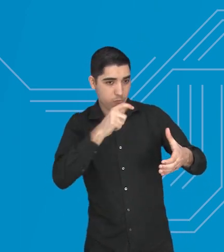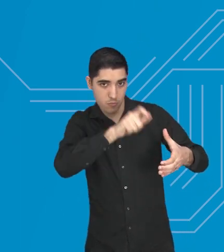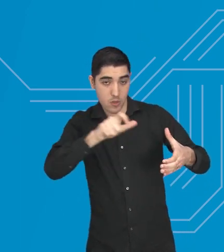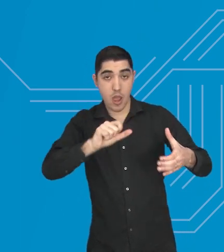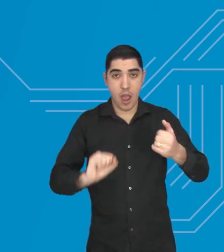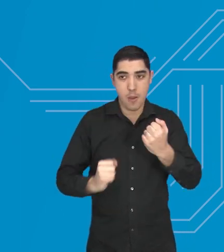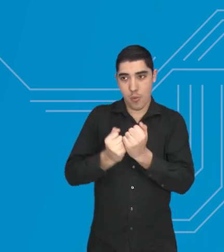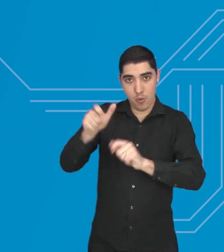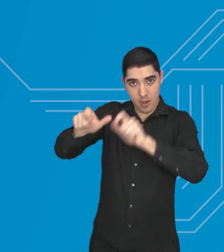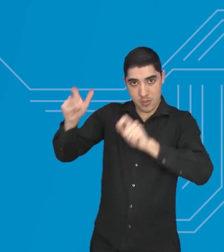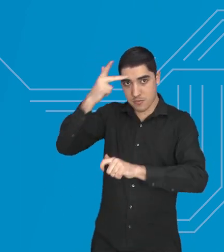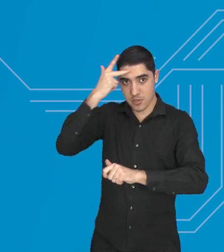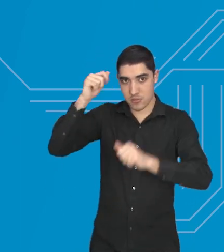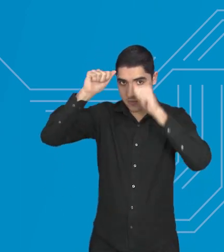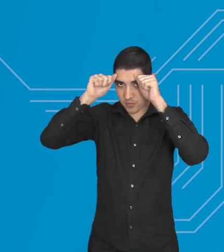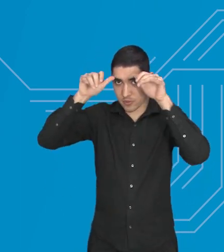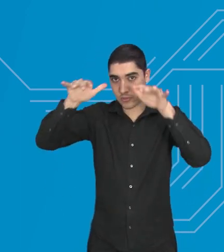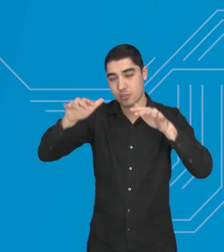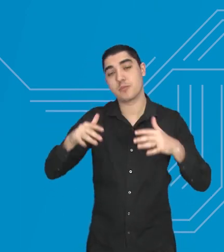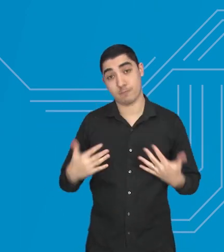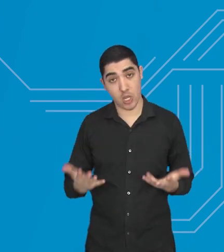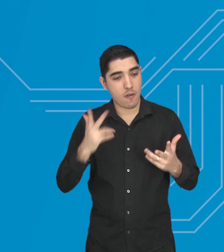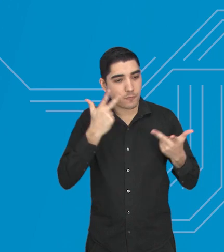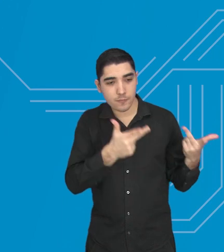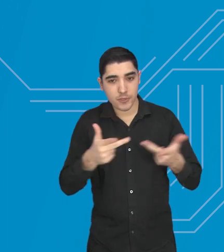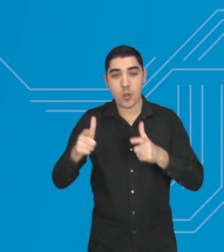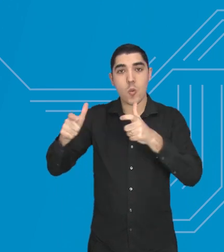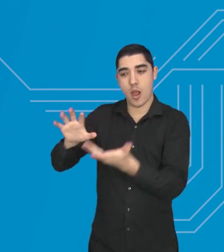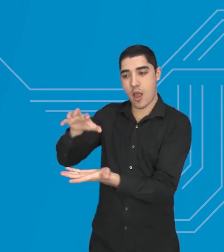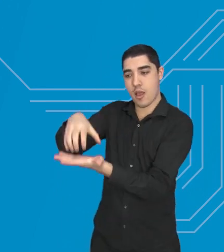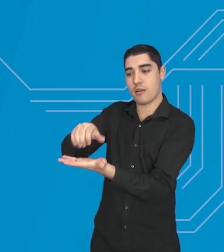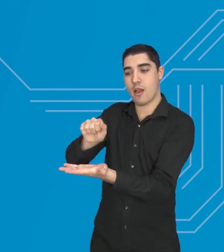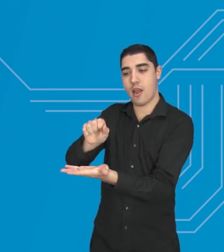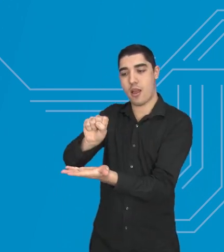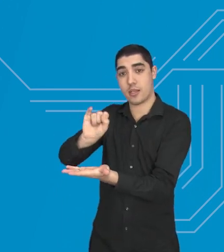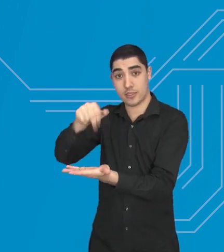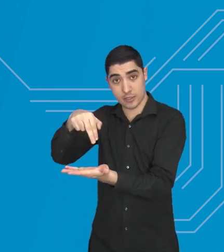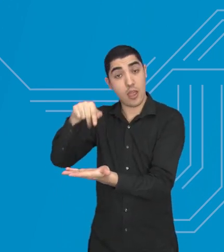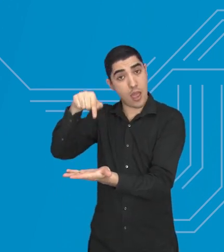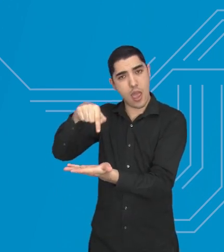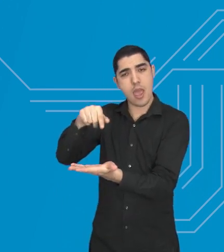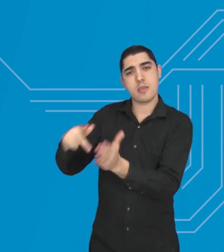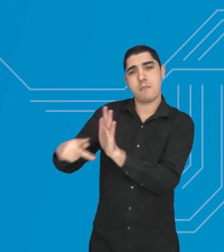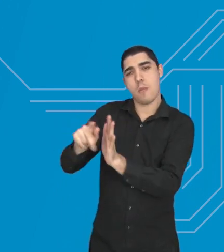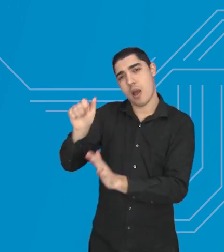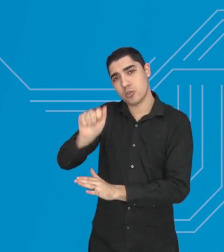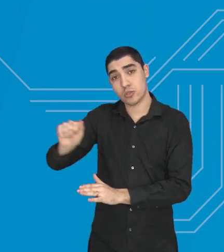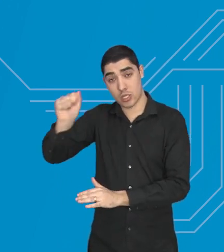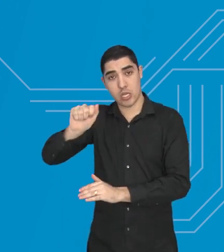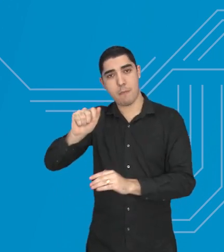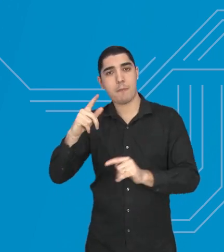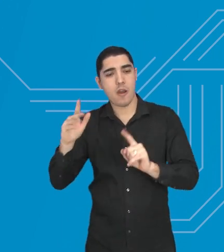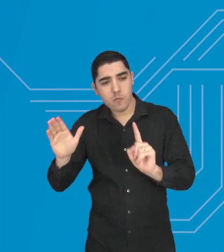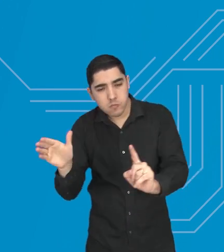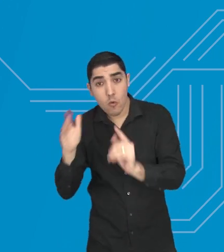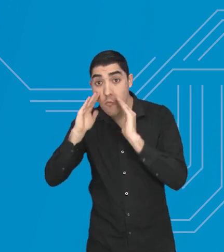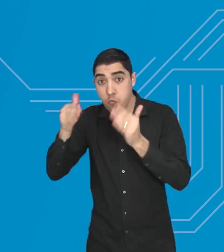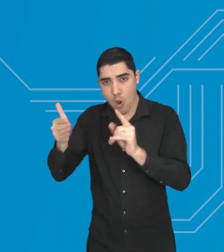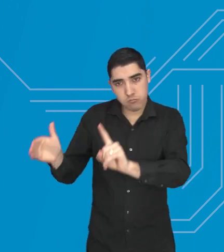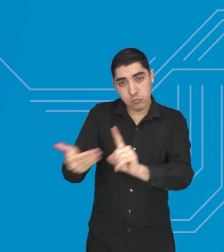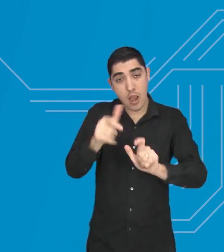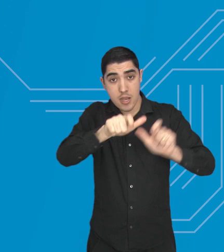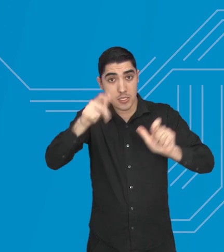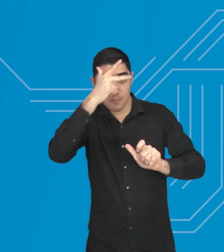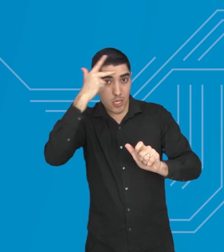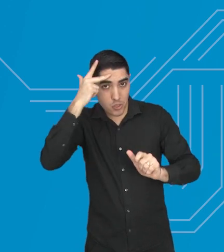Frente Parlamentar em Apoio à Pessoa com Autismo fez uma visita na sede da ASIM, uma entidade social voltada para o